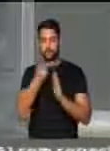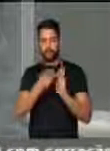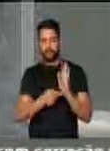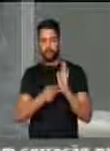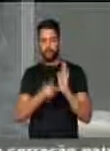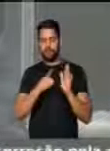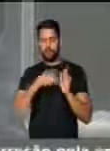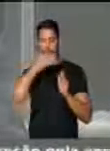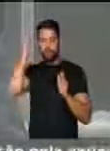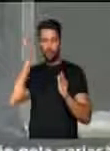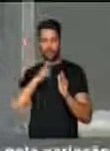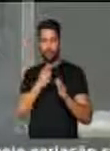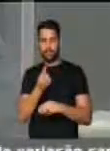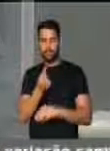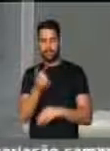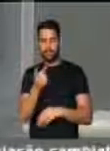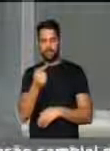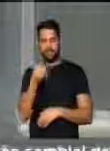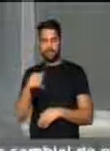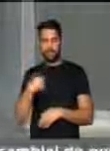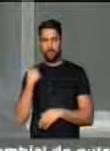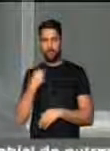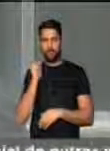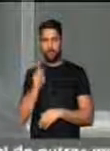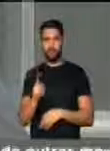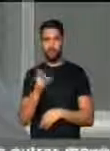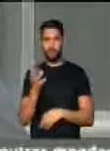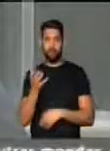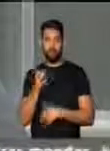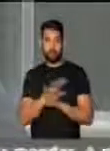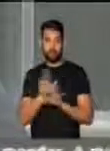do Temer a ter 65 ou 70 anos de aposentadoria.